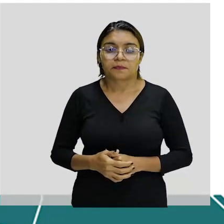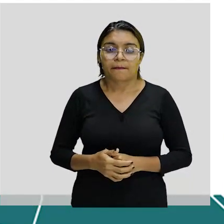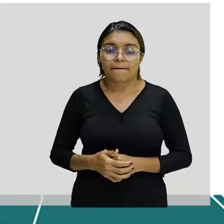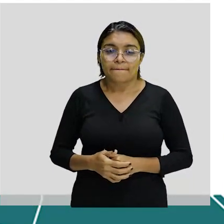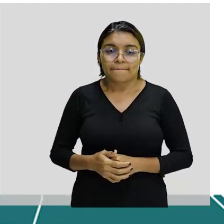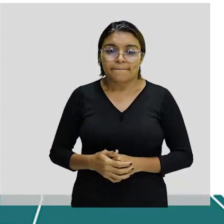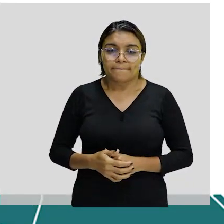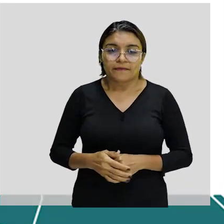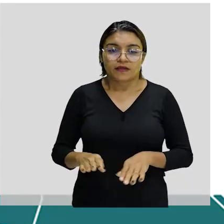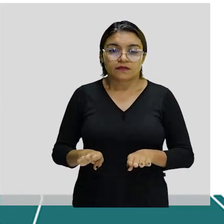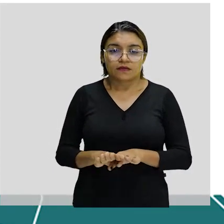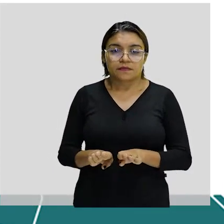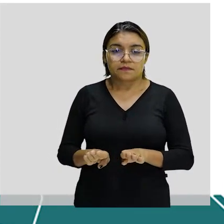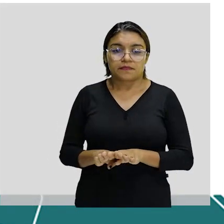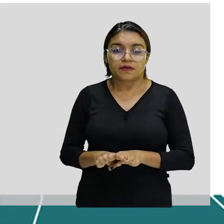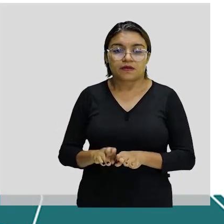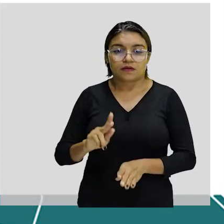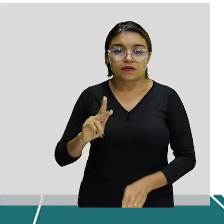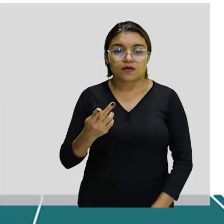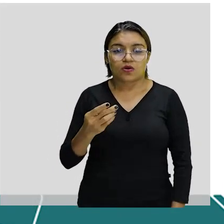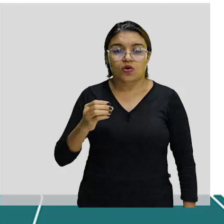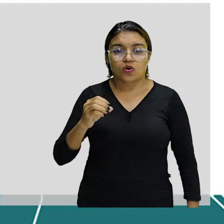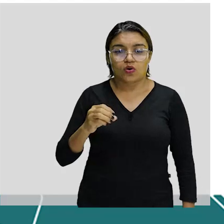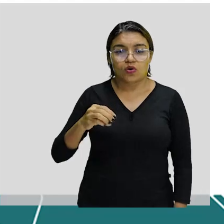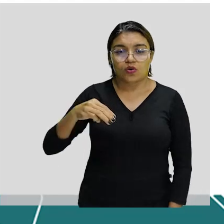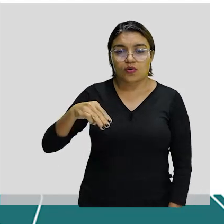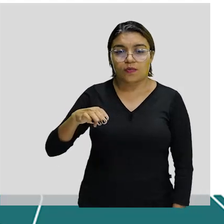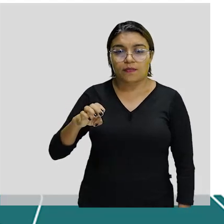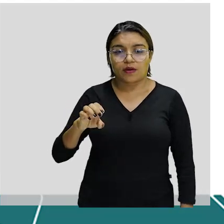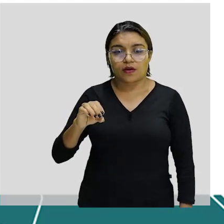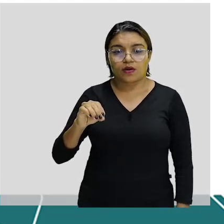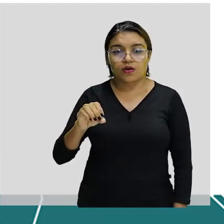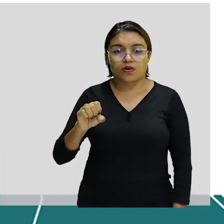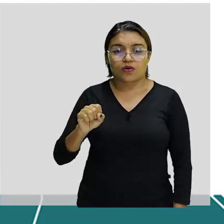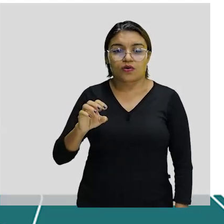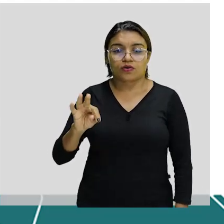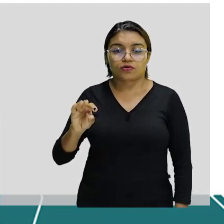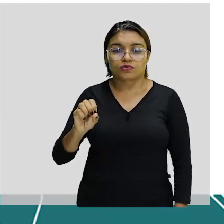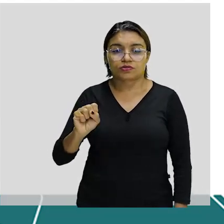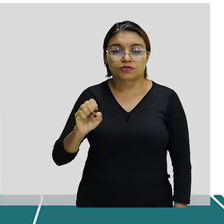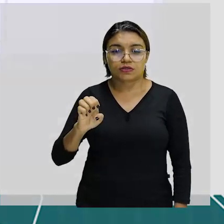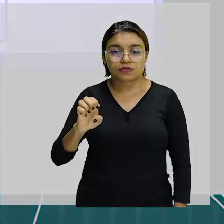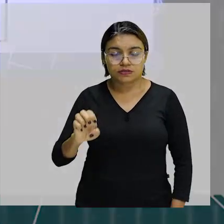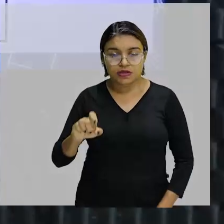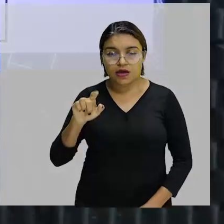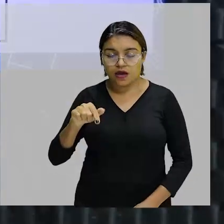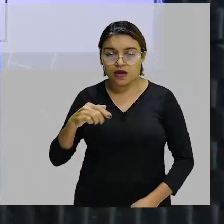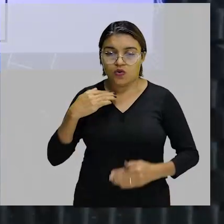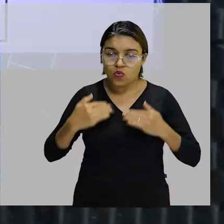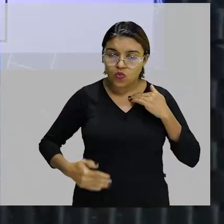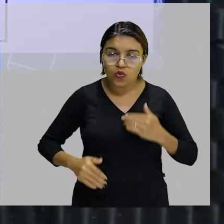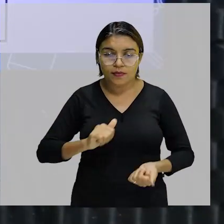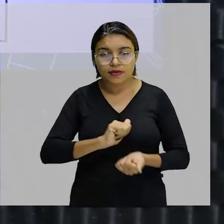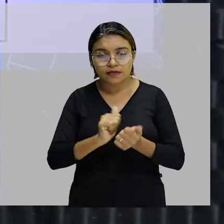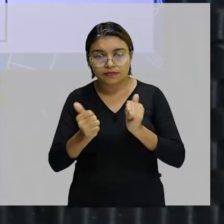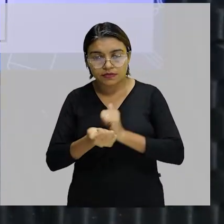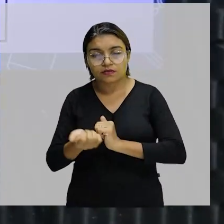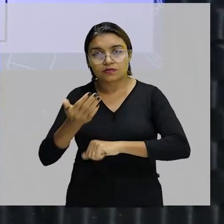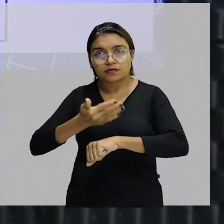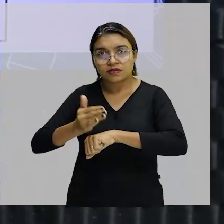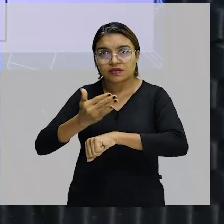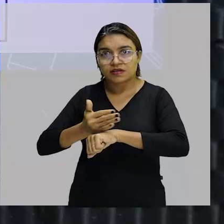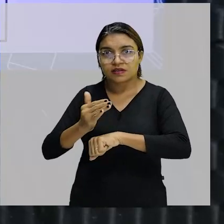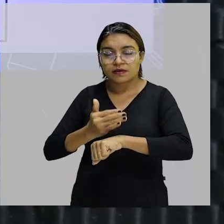E chama-se aqui, ó, homeostase. É o corpo se adaptar ao treinamento esportivo,